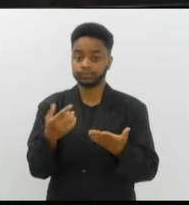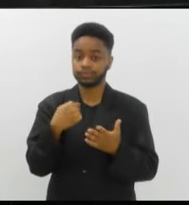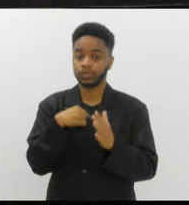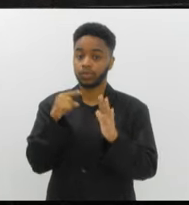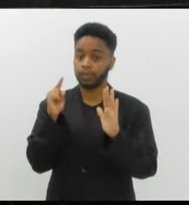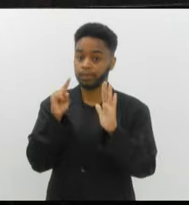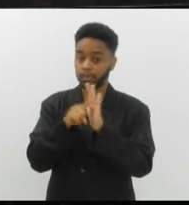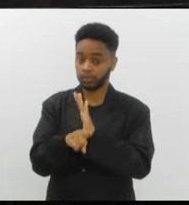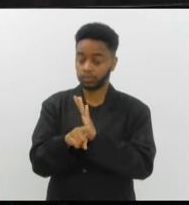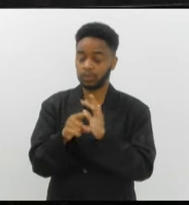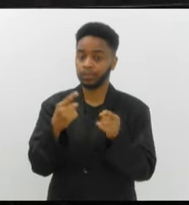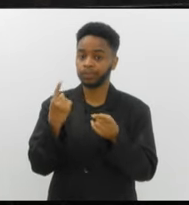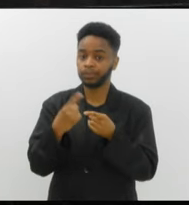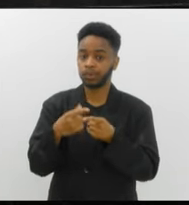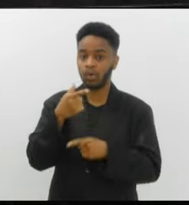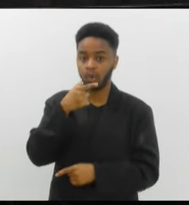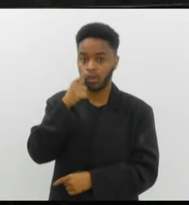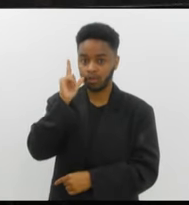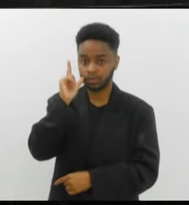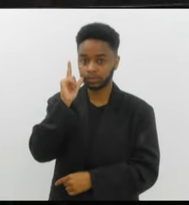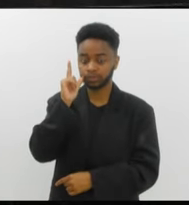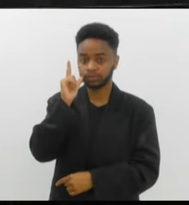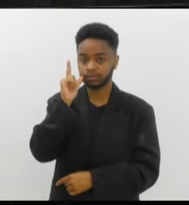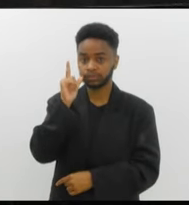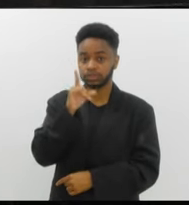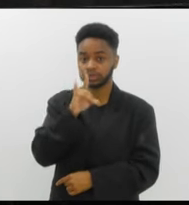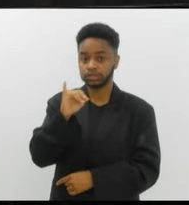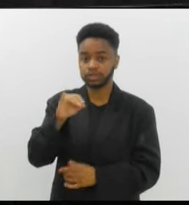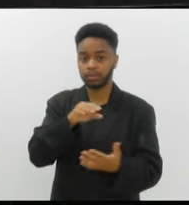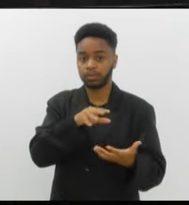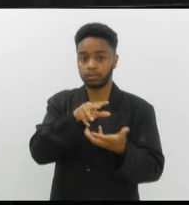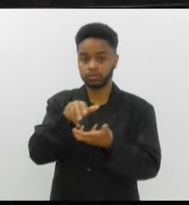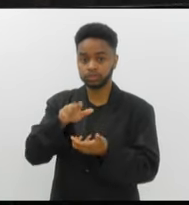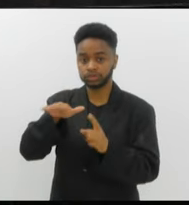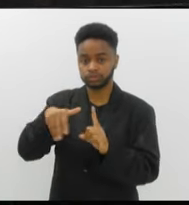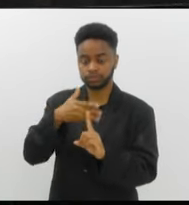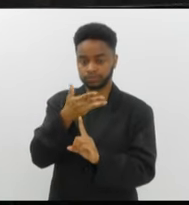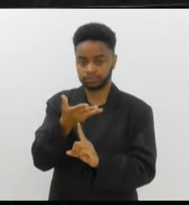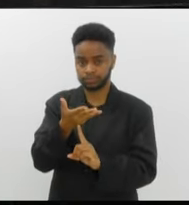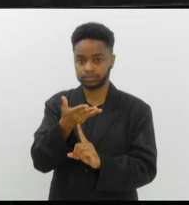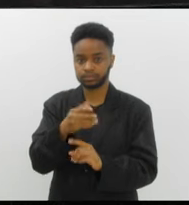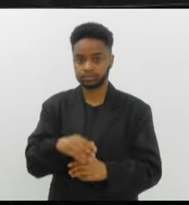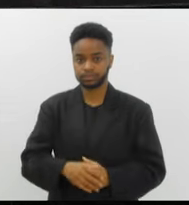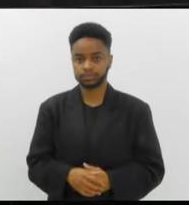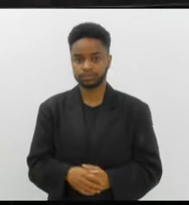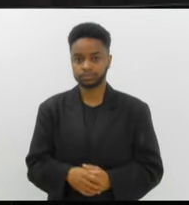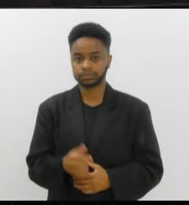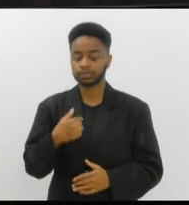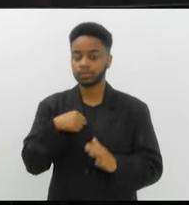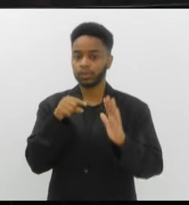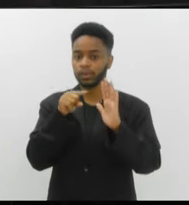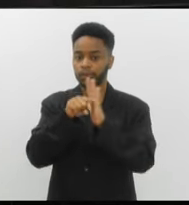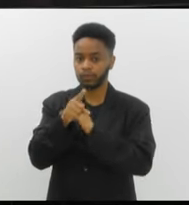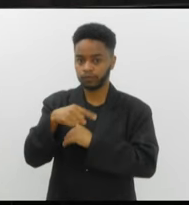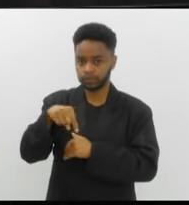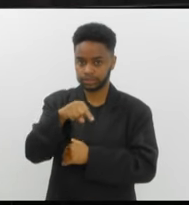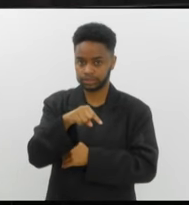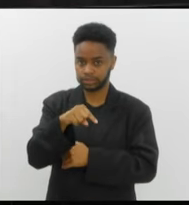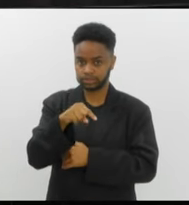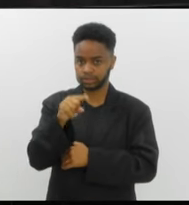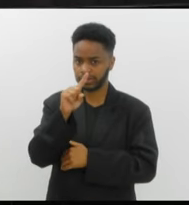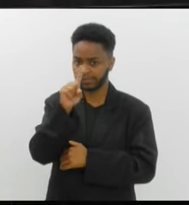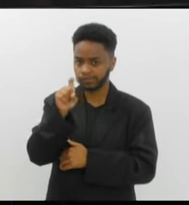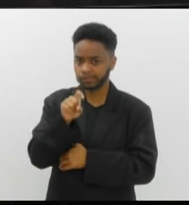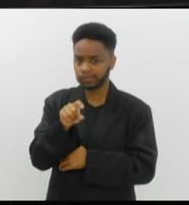visto que ontem foi o Dia Internacional do Meio Ambiente, será que a bacia hidrográfica